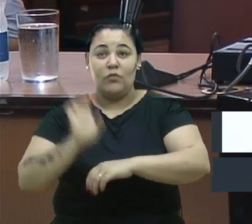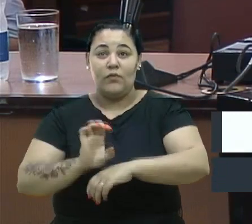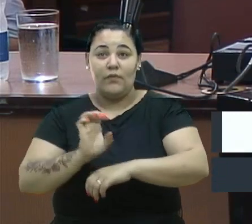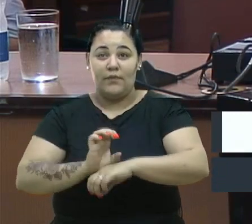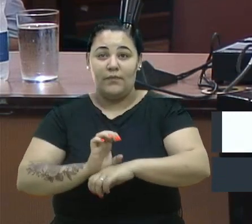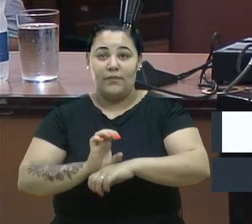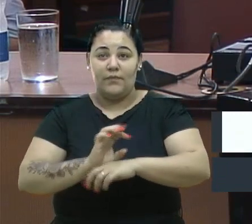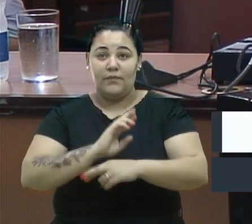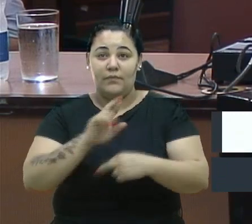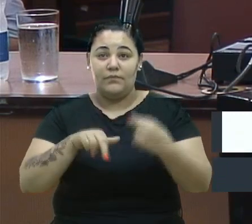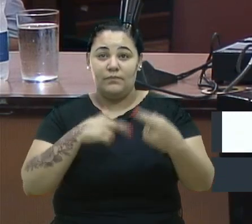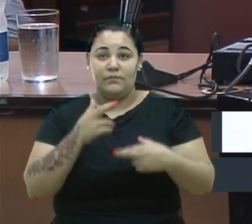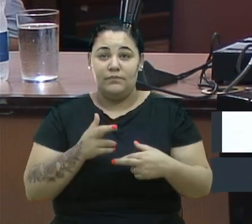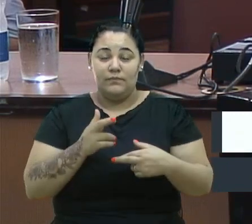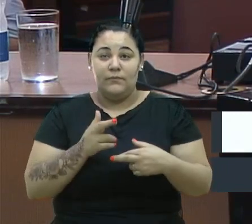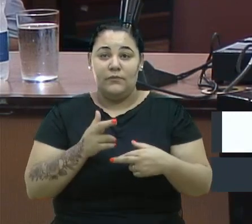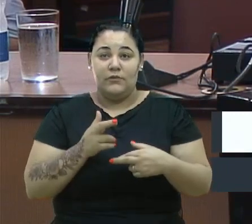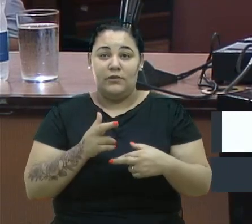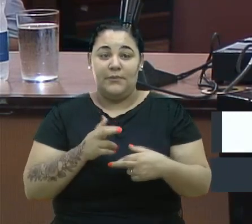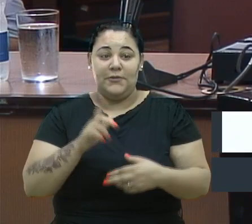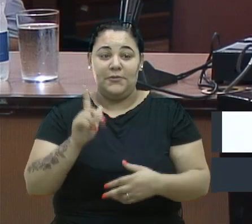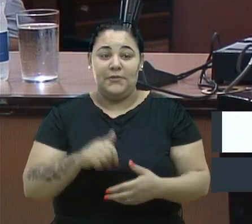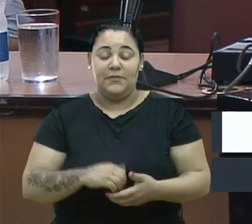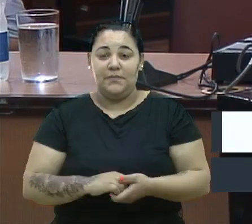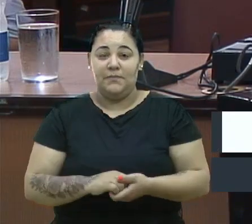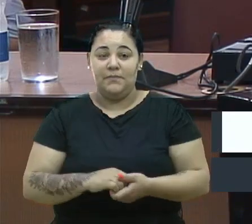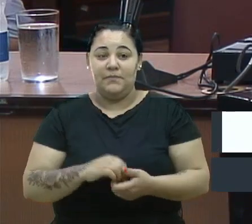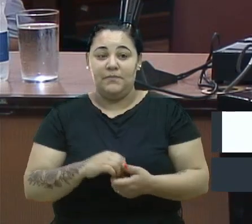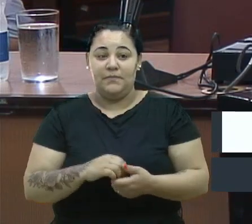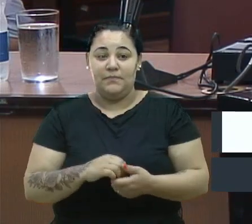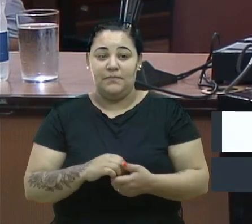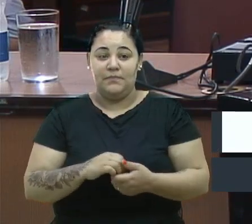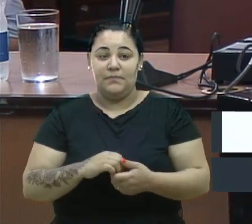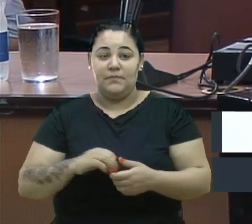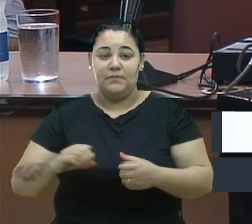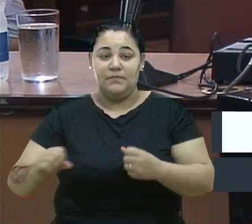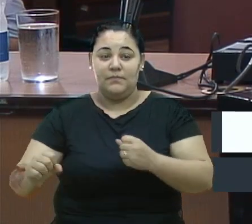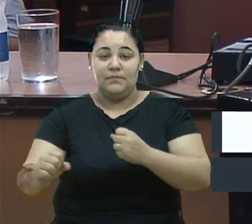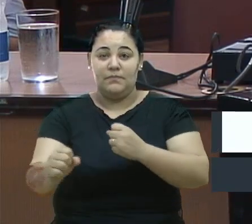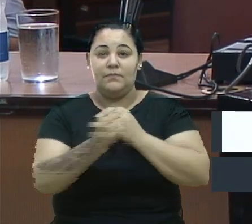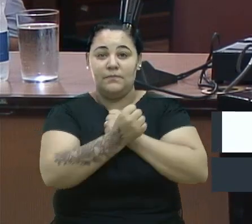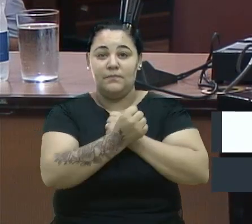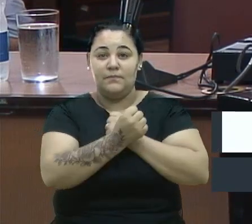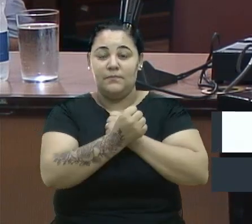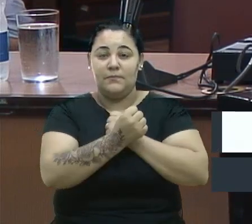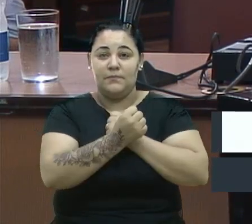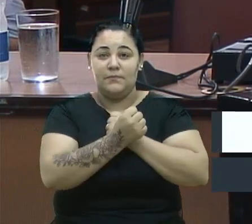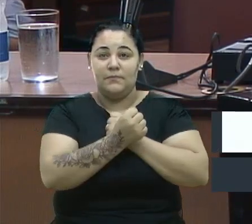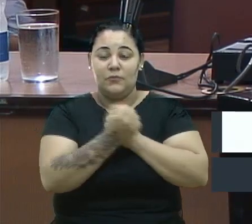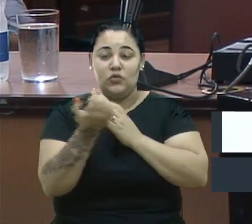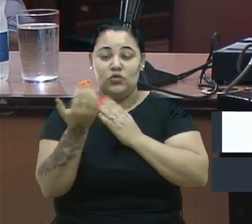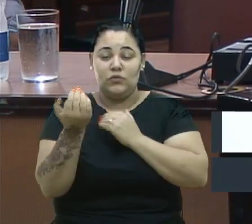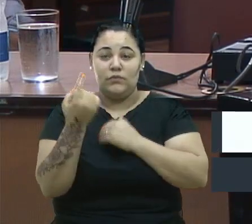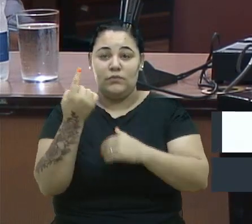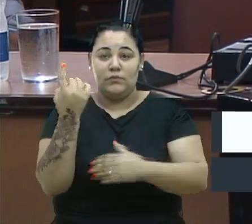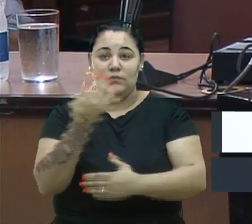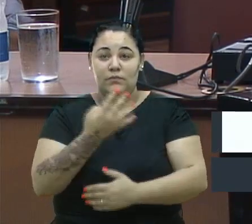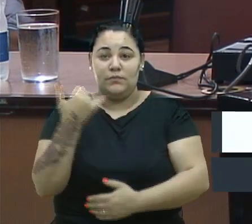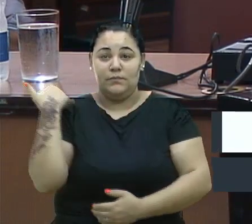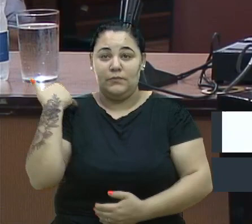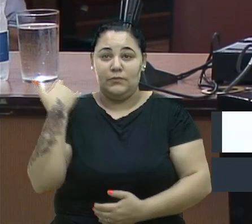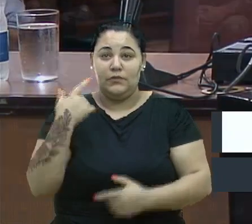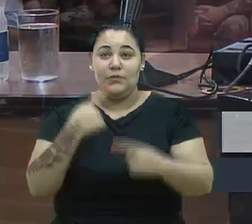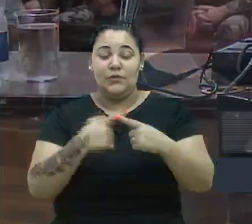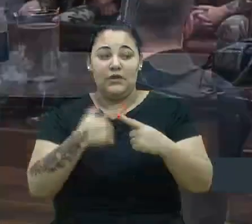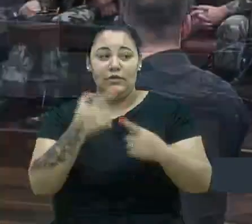referente à extorsão mediante a sequestro de um jovem de 14 anos aqui de nossa cidade. E por que todo esse efetivo